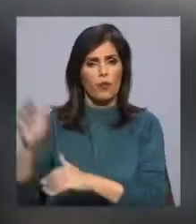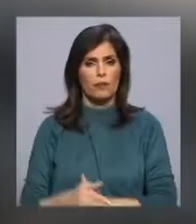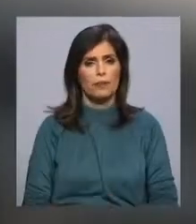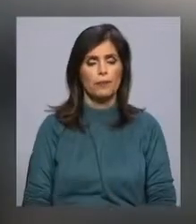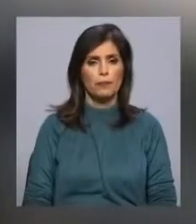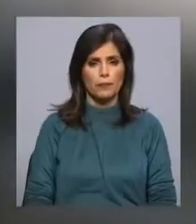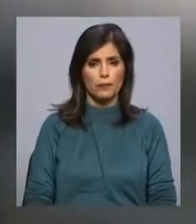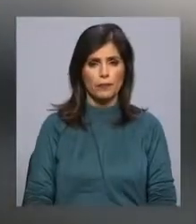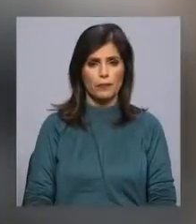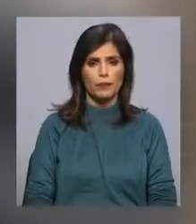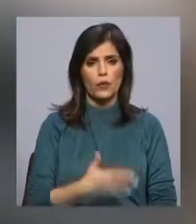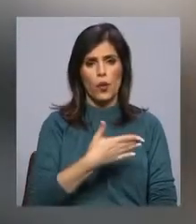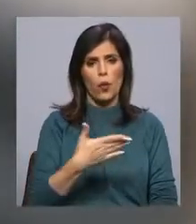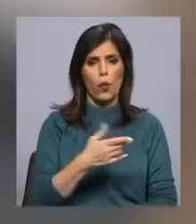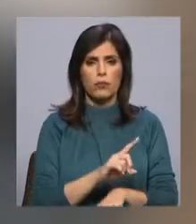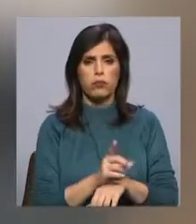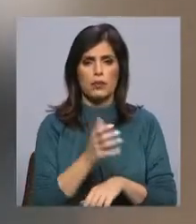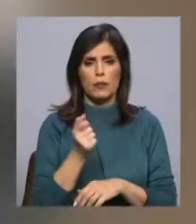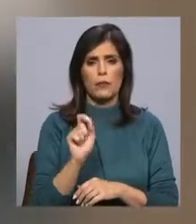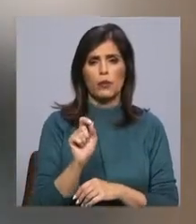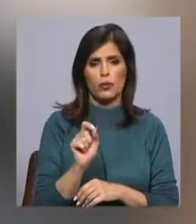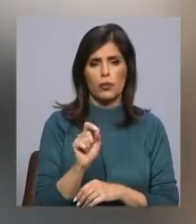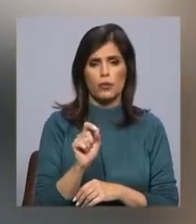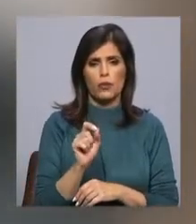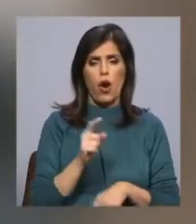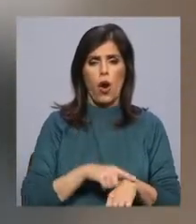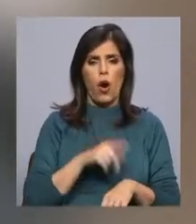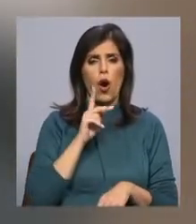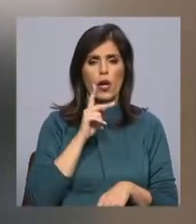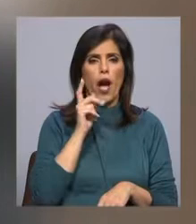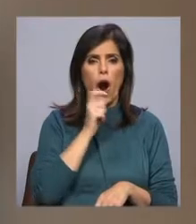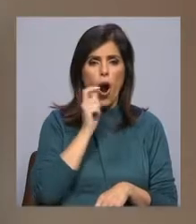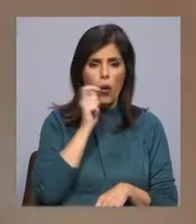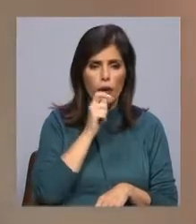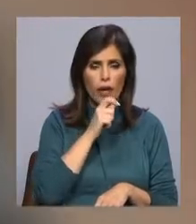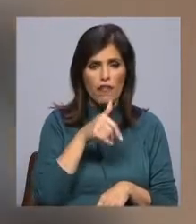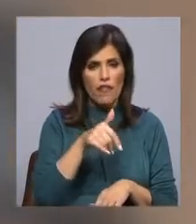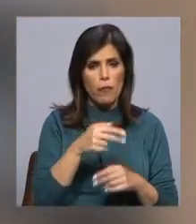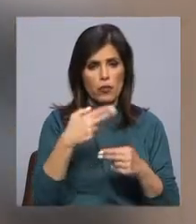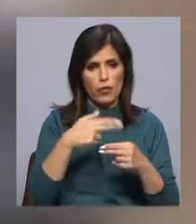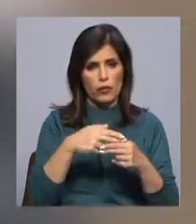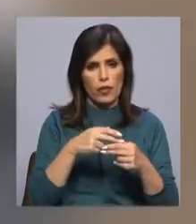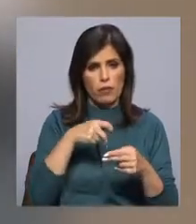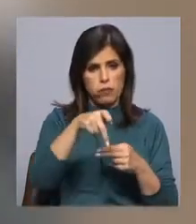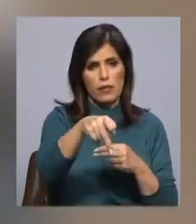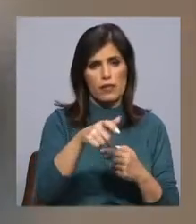a senhora minutos horas voltar vamos colocar a fronteira e